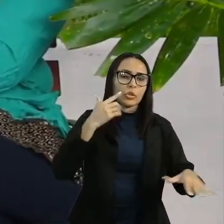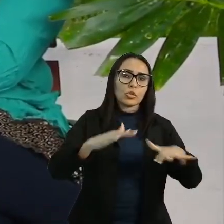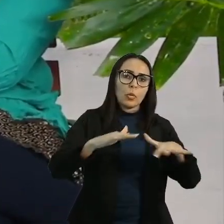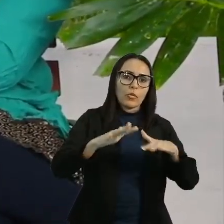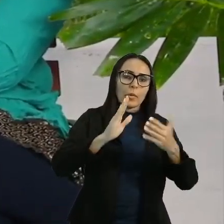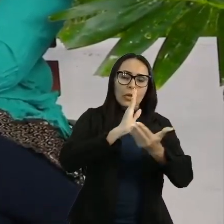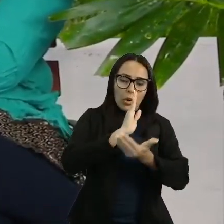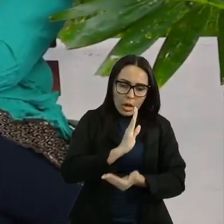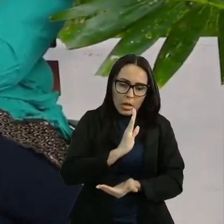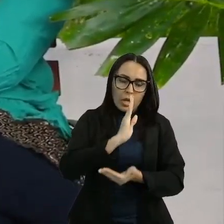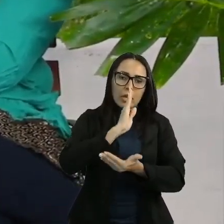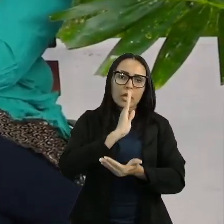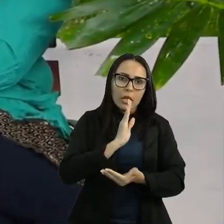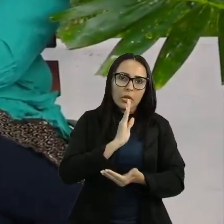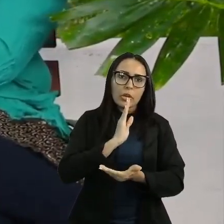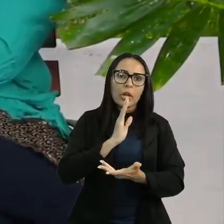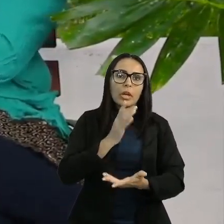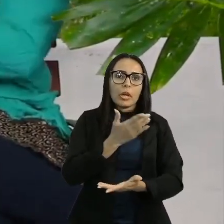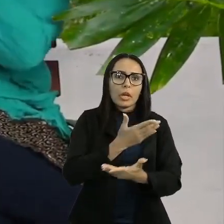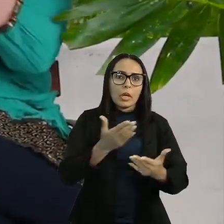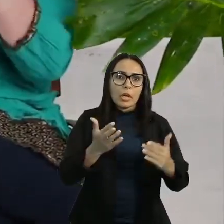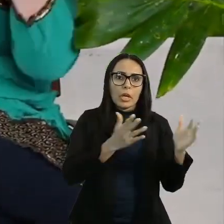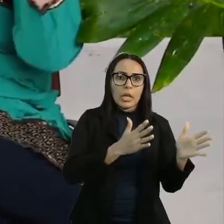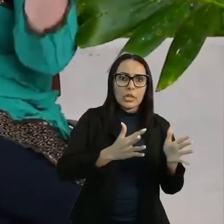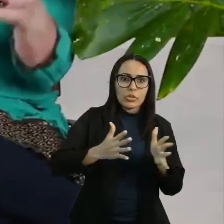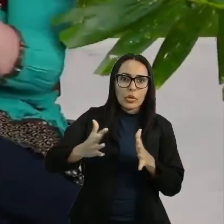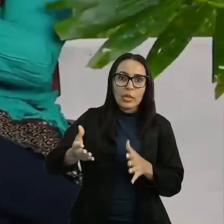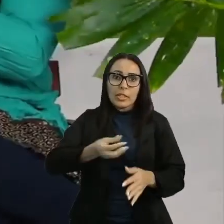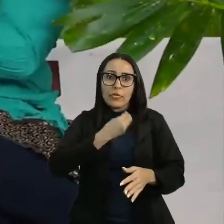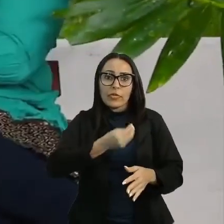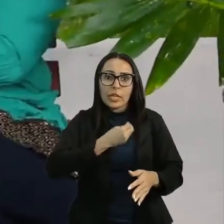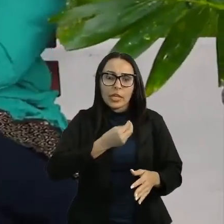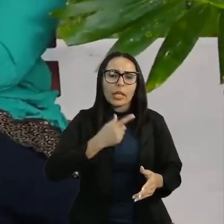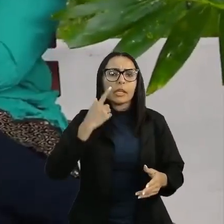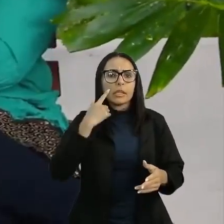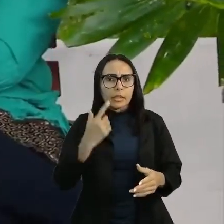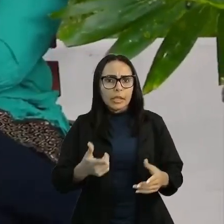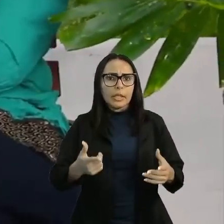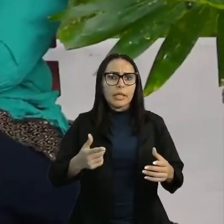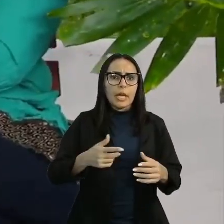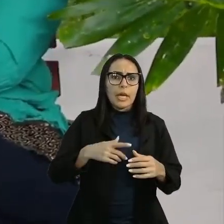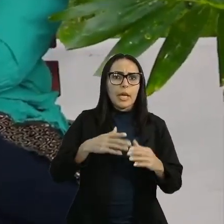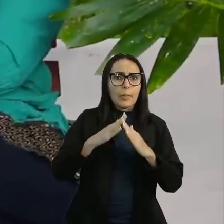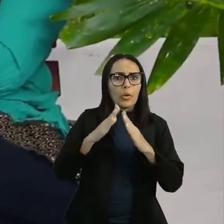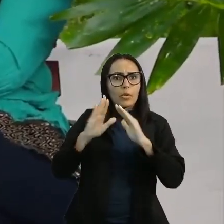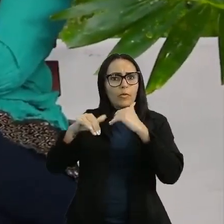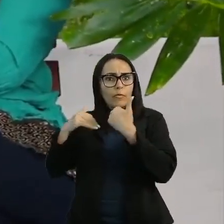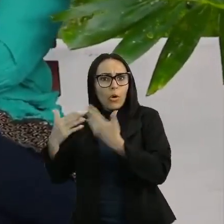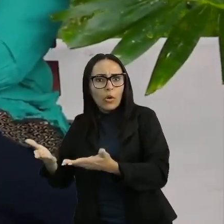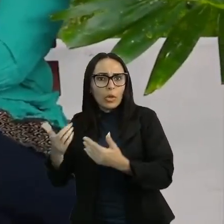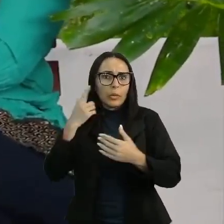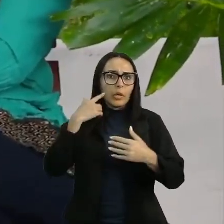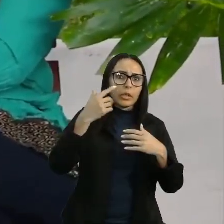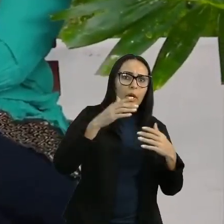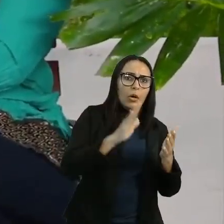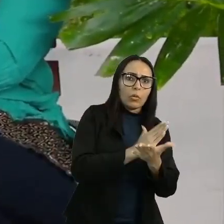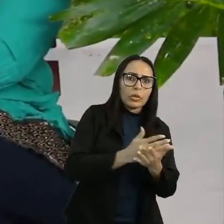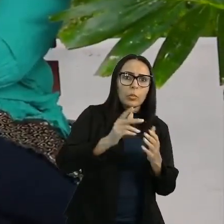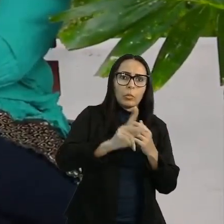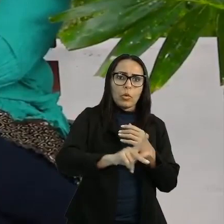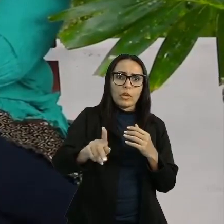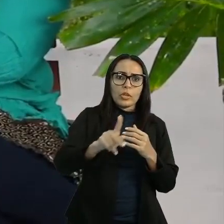Muitas pessoas, se a gente for classificar a felicidade em números, cada um vai oferecer um número, vai pensar num número. Então, no